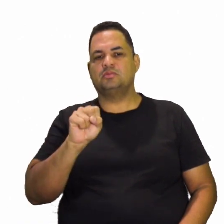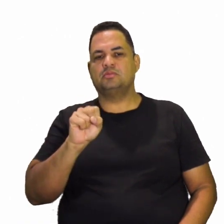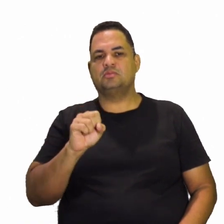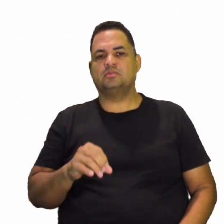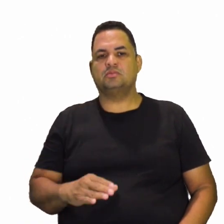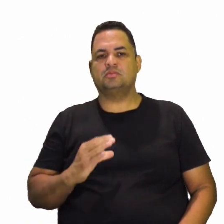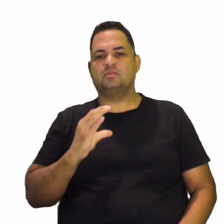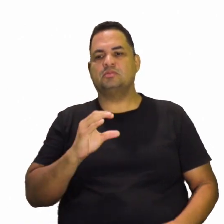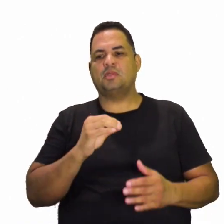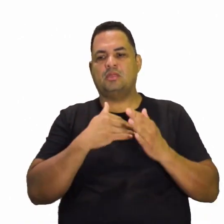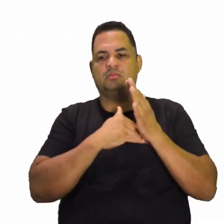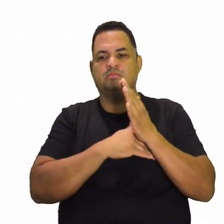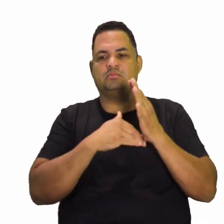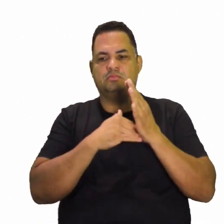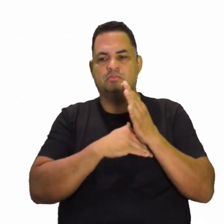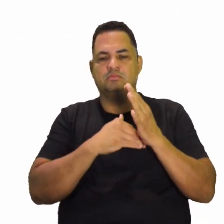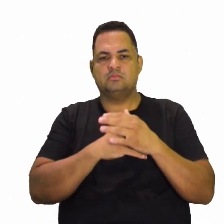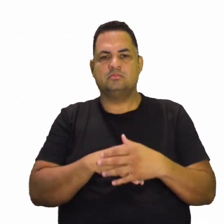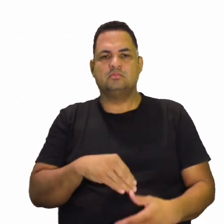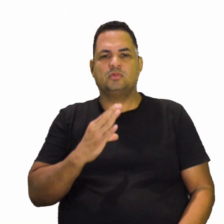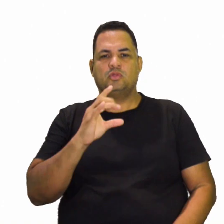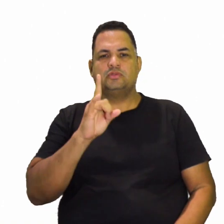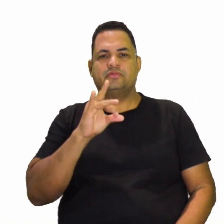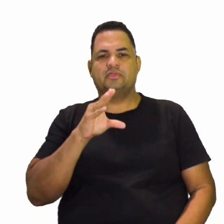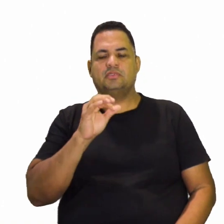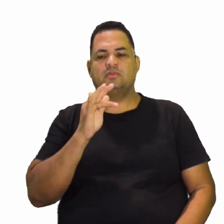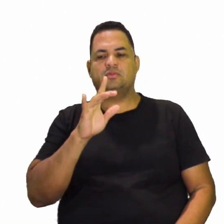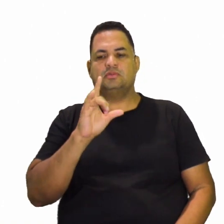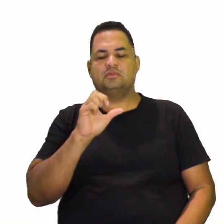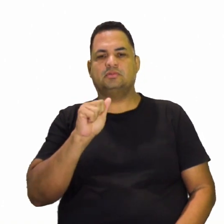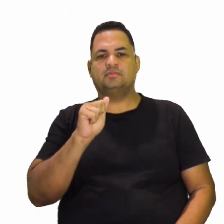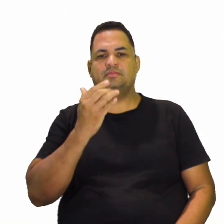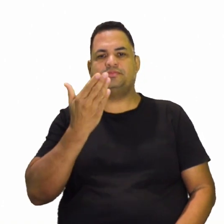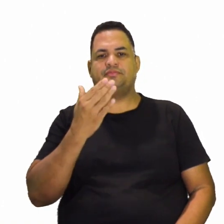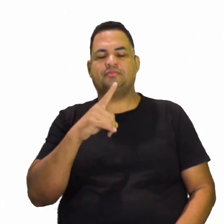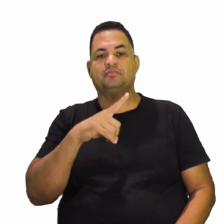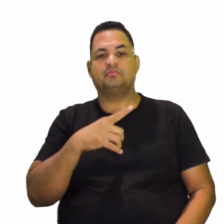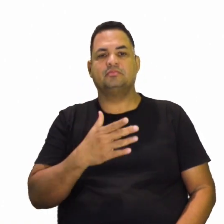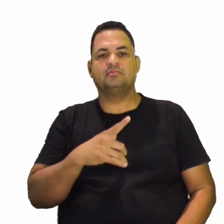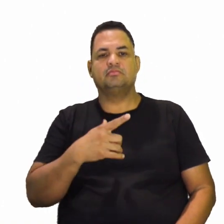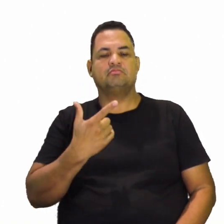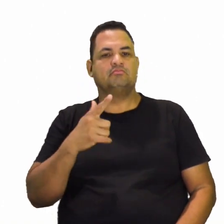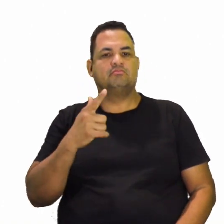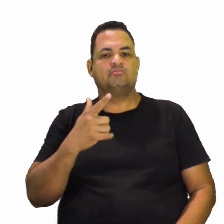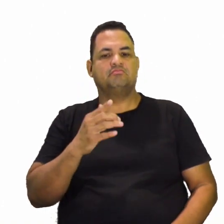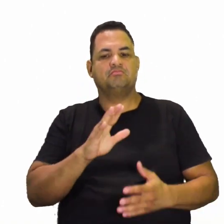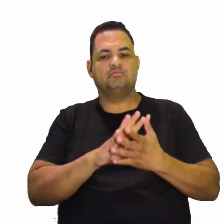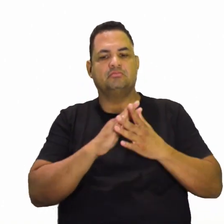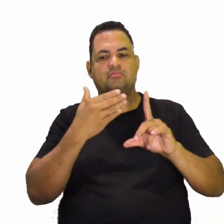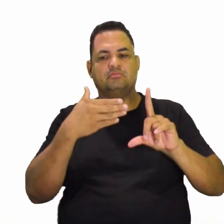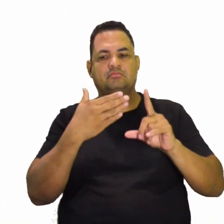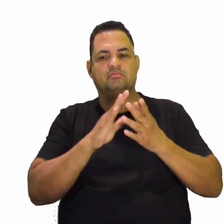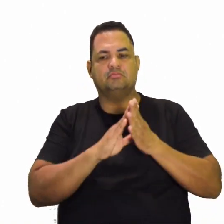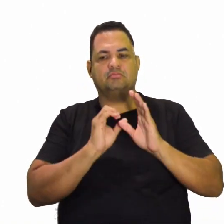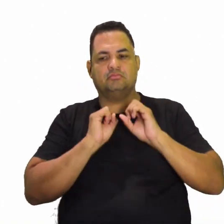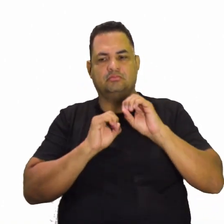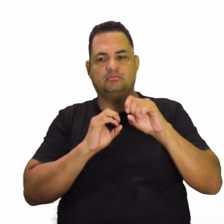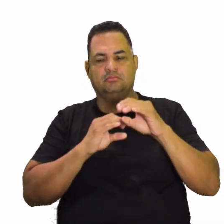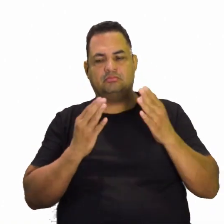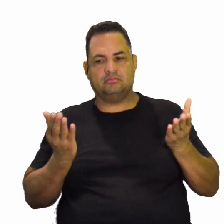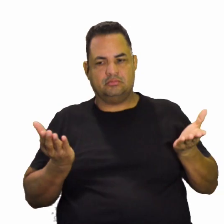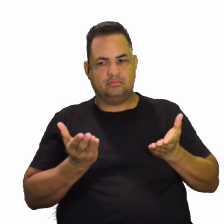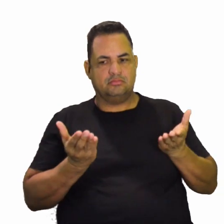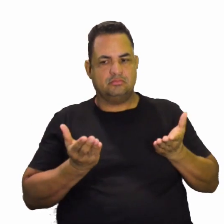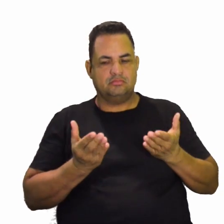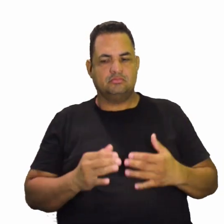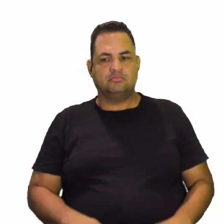são codificadores. Tá? Isso não estava em nenhum slide na aula. Essa informação a gente passou assim para